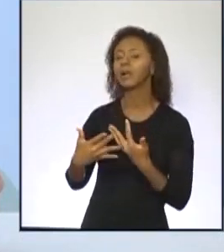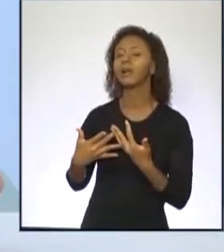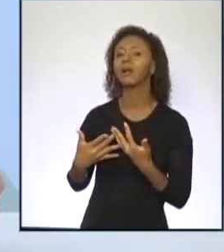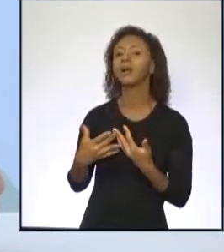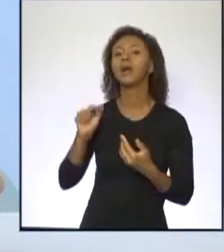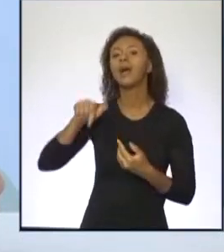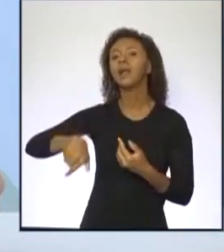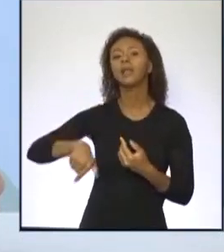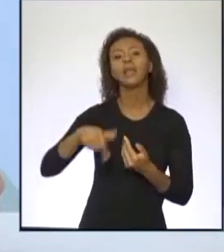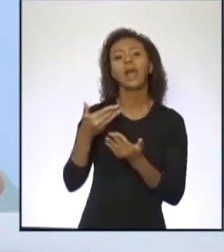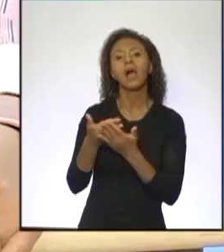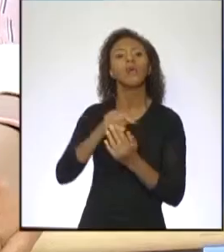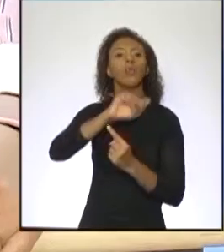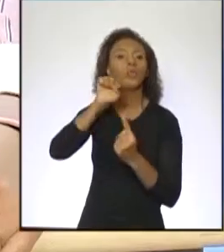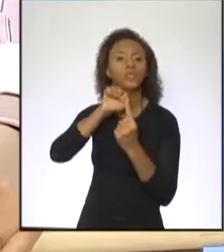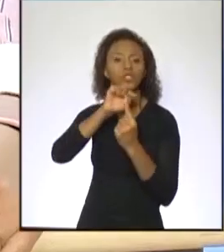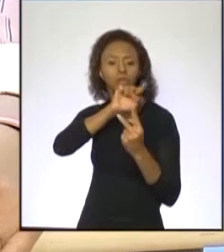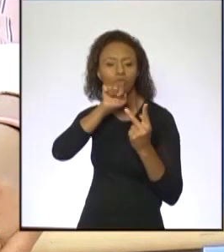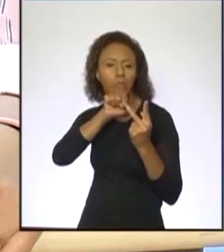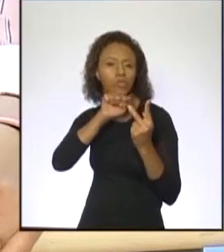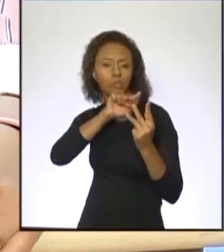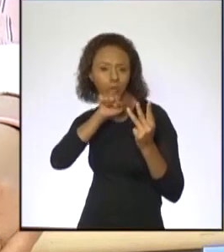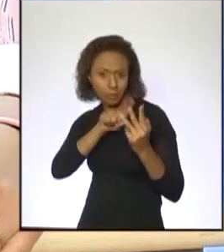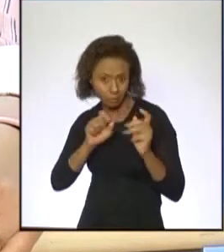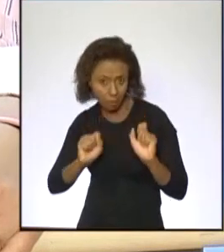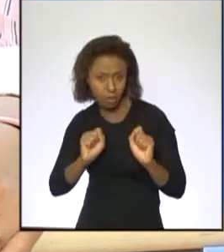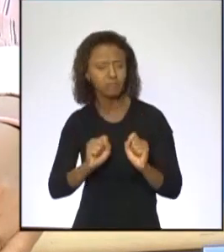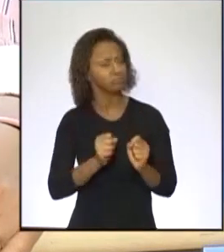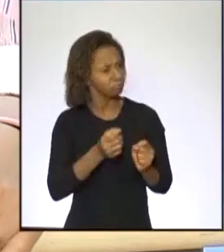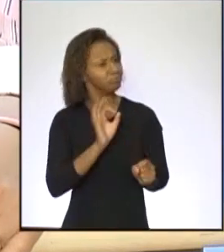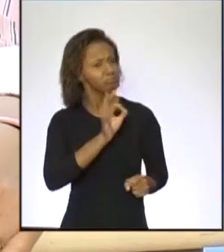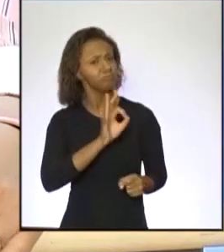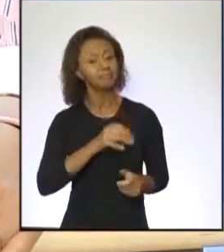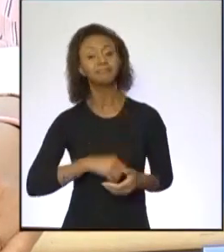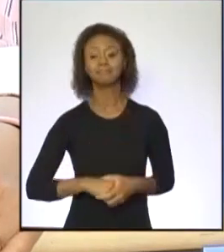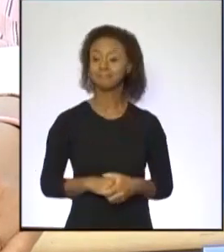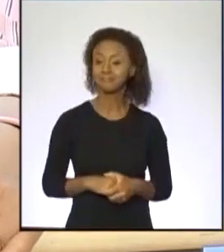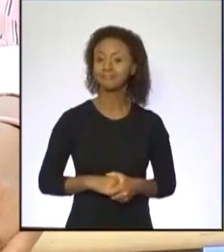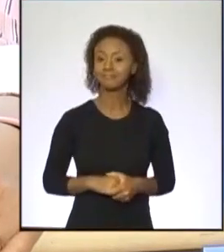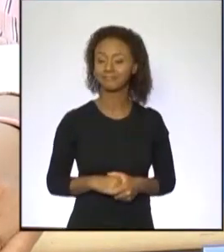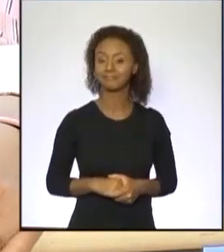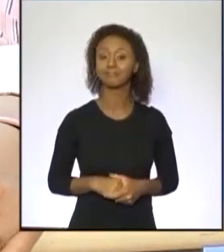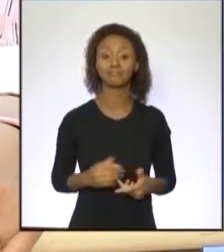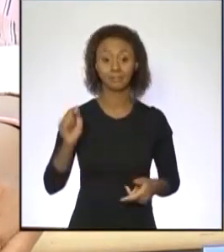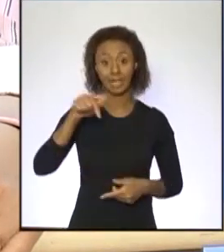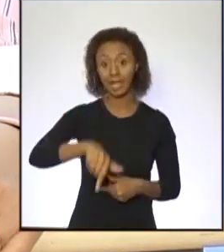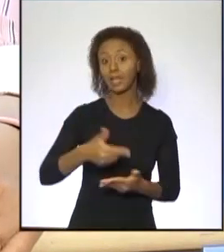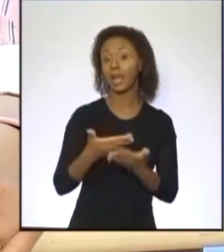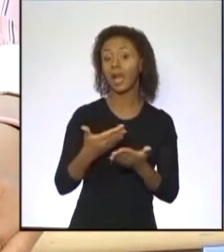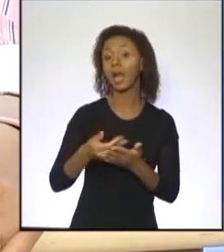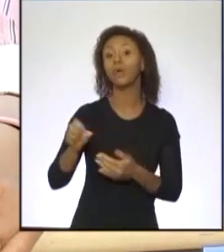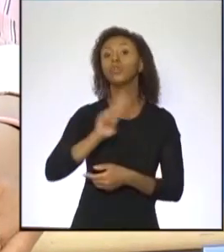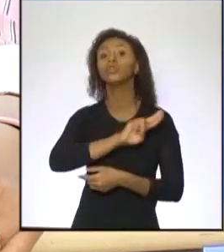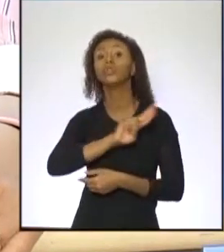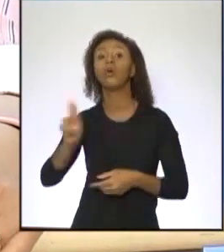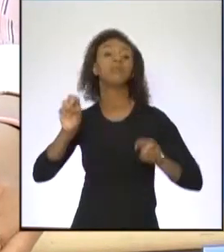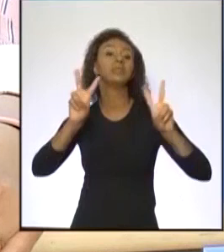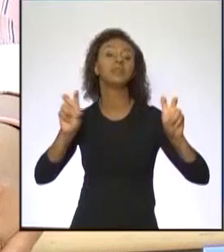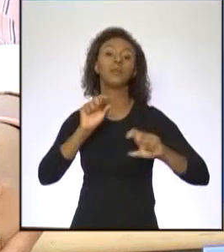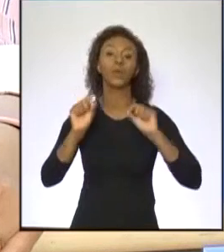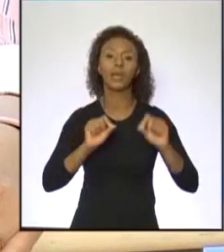os objetivos? Claro. Veja só. O nome da nossa aula é Estratégias de Leitura